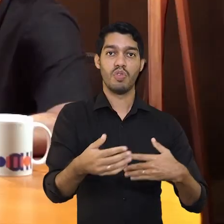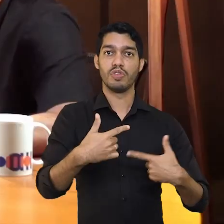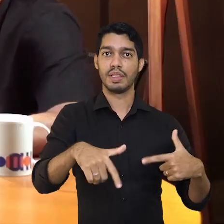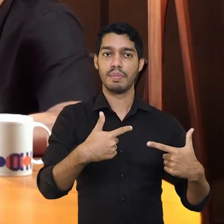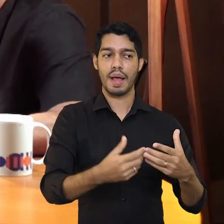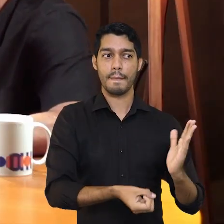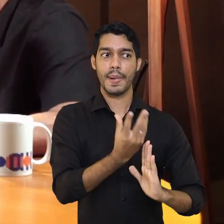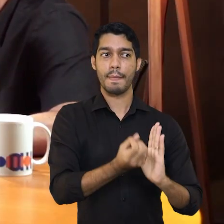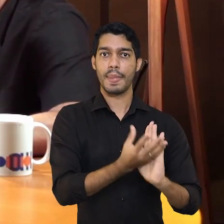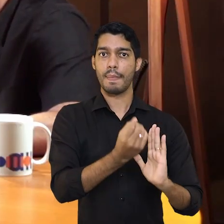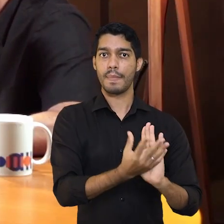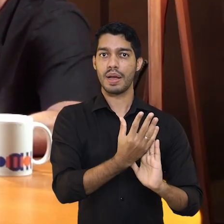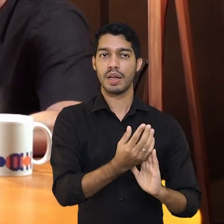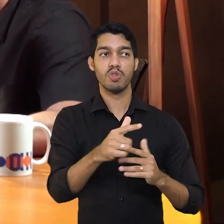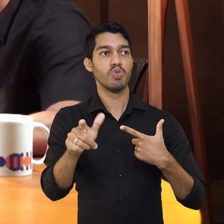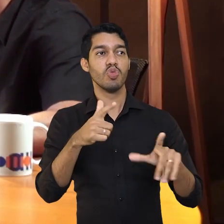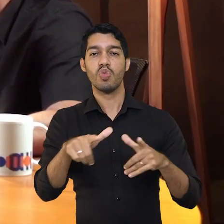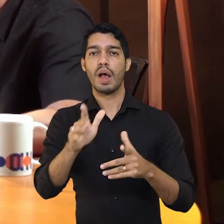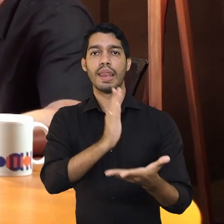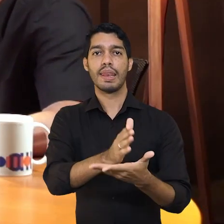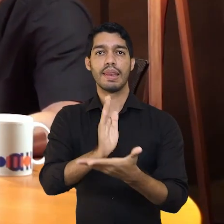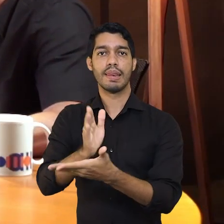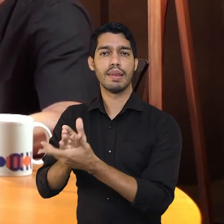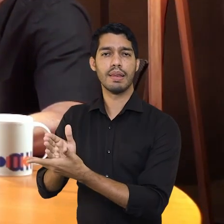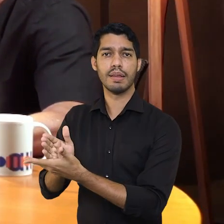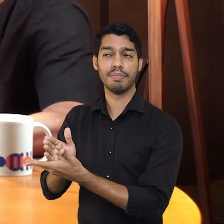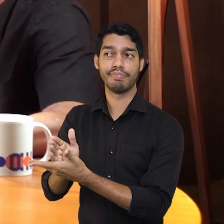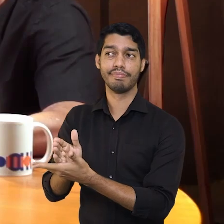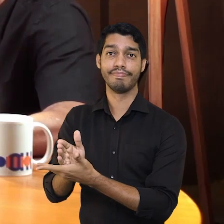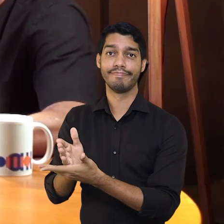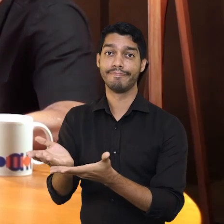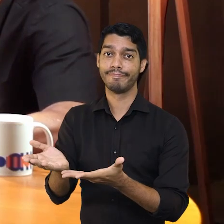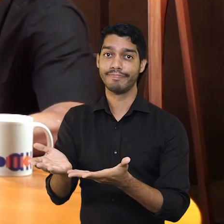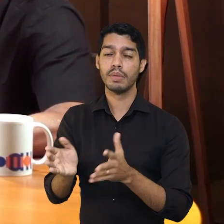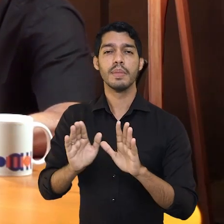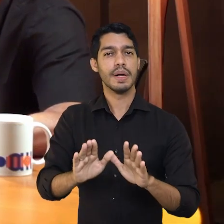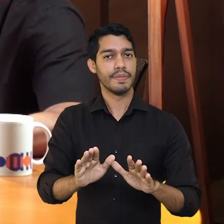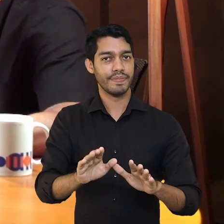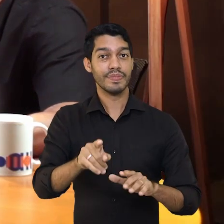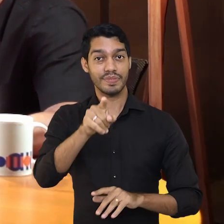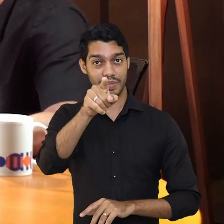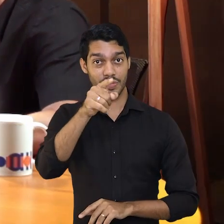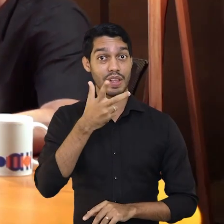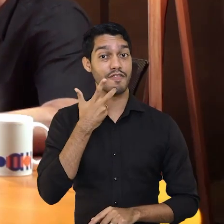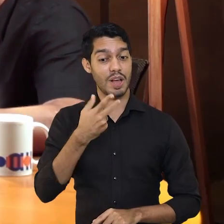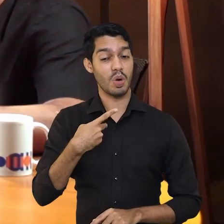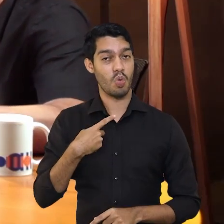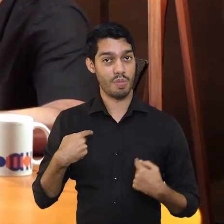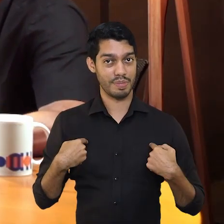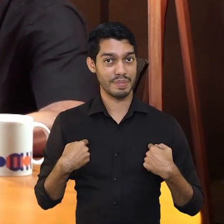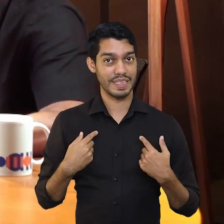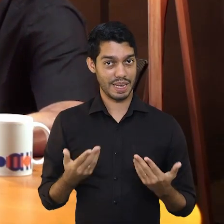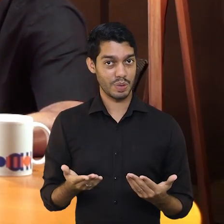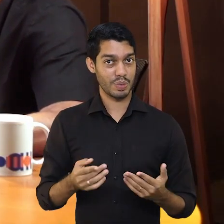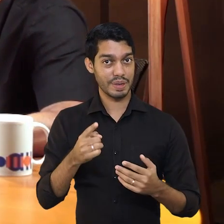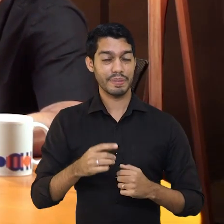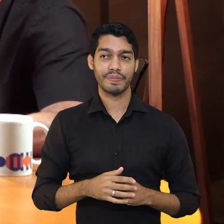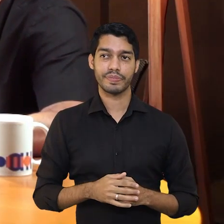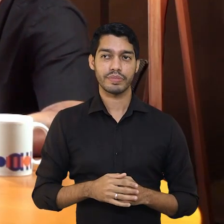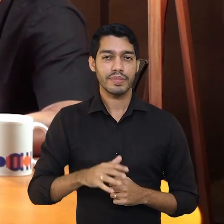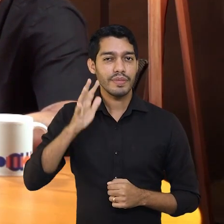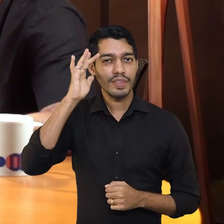trabalhos, desempregar as pessoas, do que novos trabalhos vão nascer e a gente não sabe quais são, outros trabalhos vão deixar